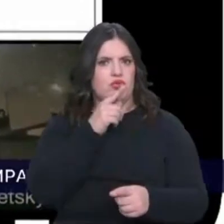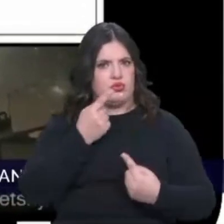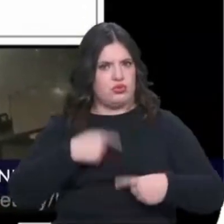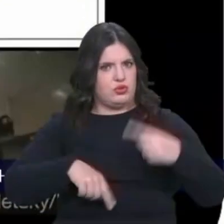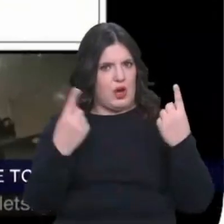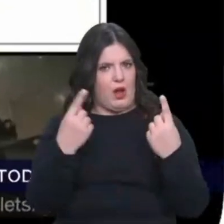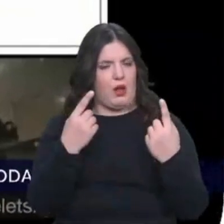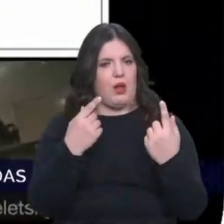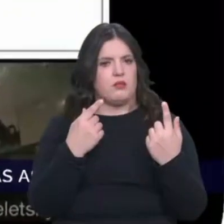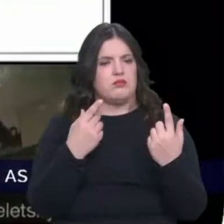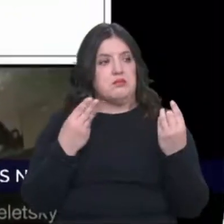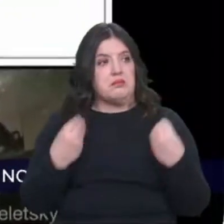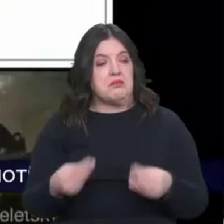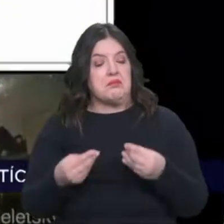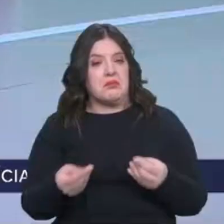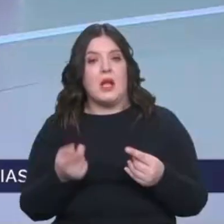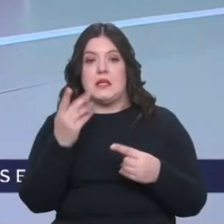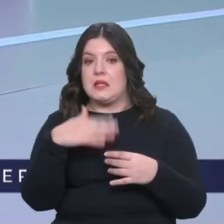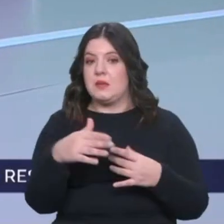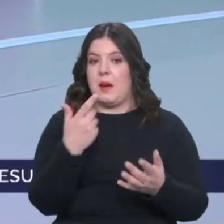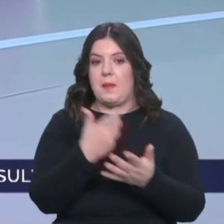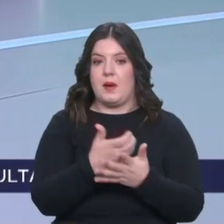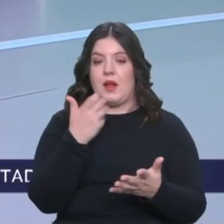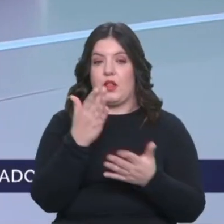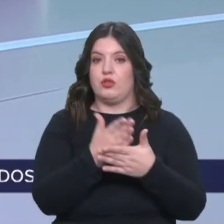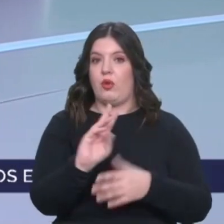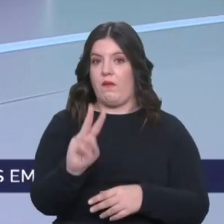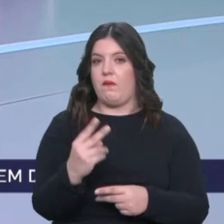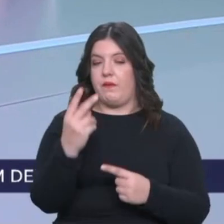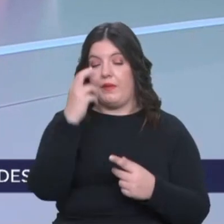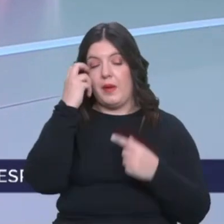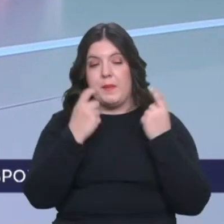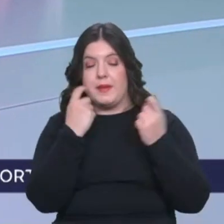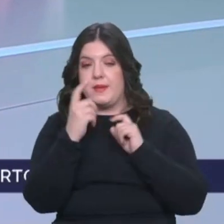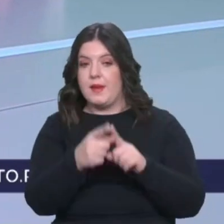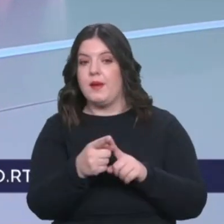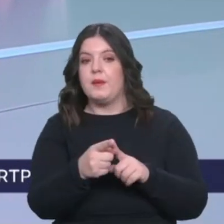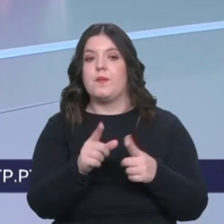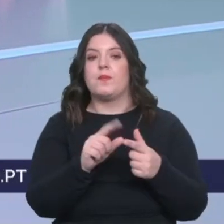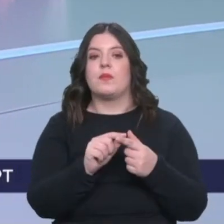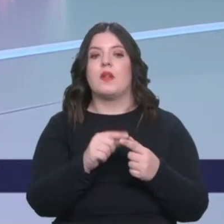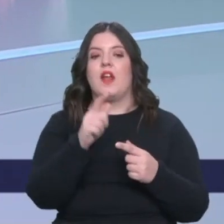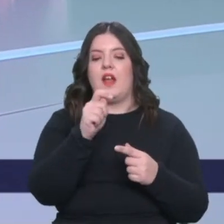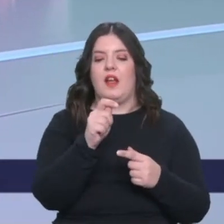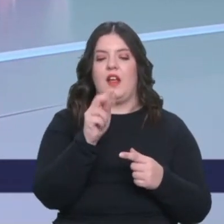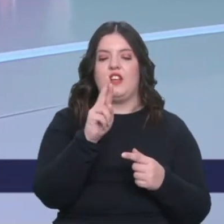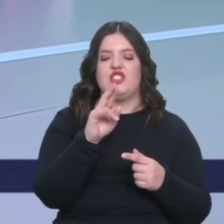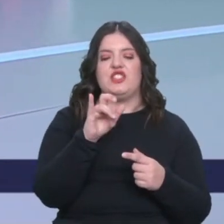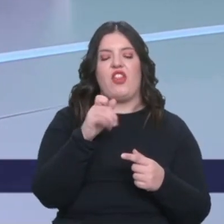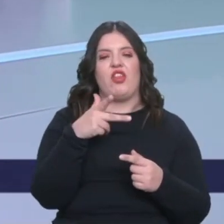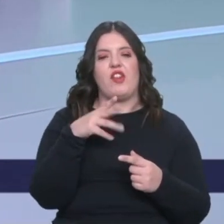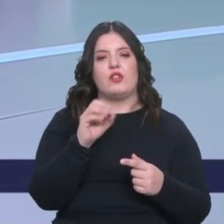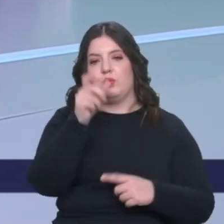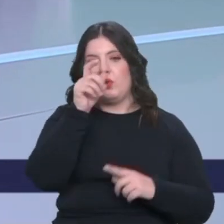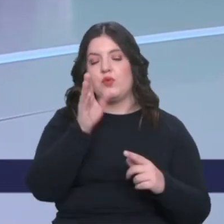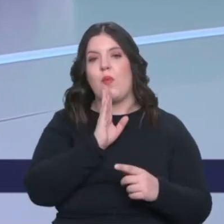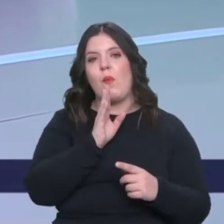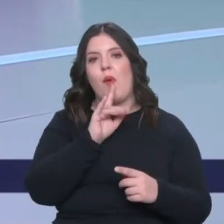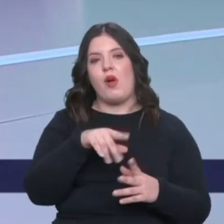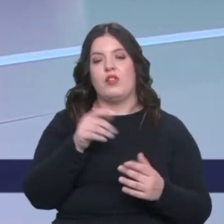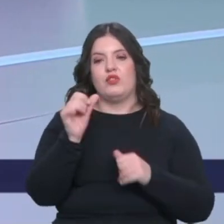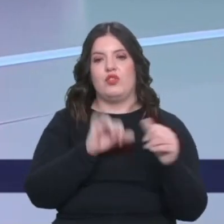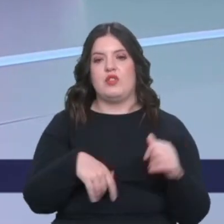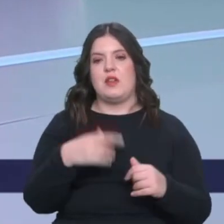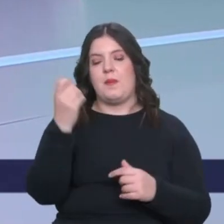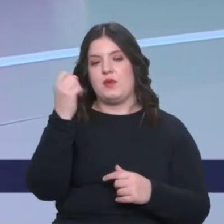sentido. Invulgar. Esta semana Sim. fica também marcada por 2 estudos especulativos sobre excêntricos habitantes no Sistema Solar. São